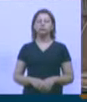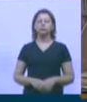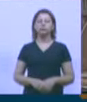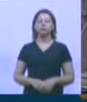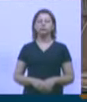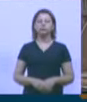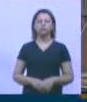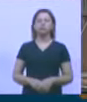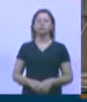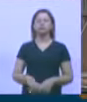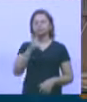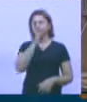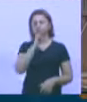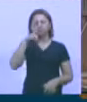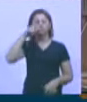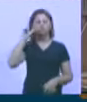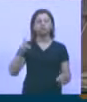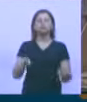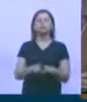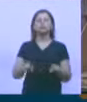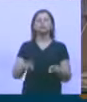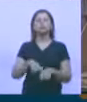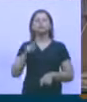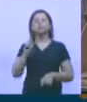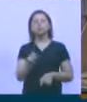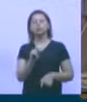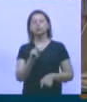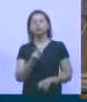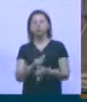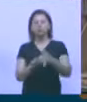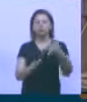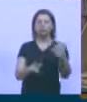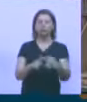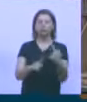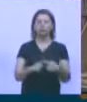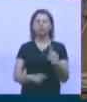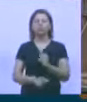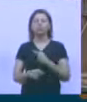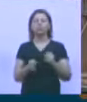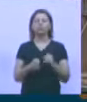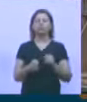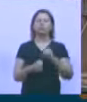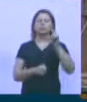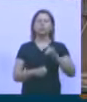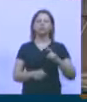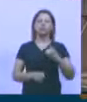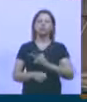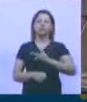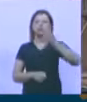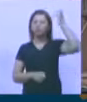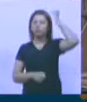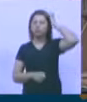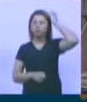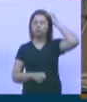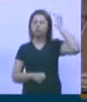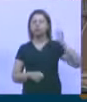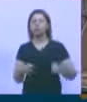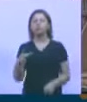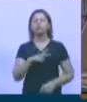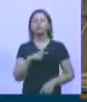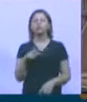sin. E eu disse ontem também que as razões pelas quais fazemos isso são as nossas culpas pessoais, os